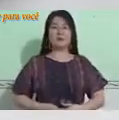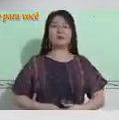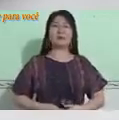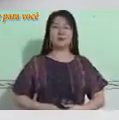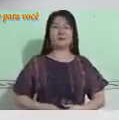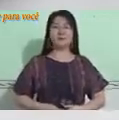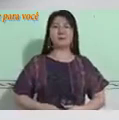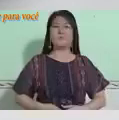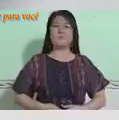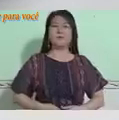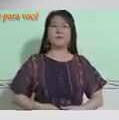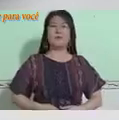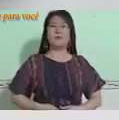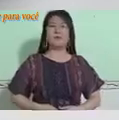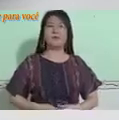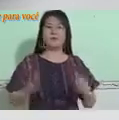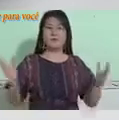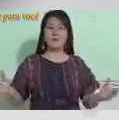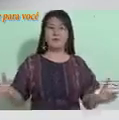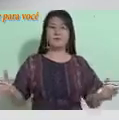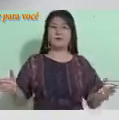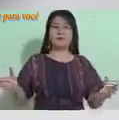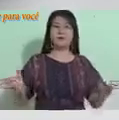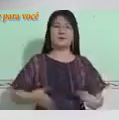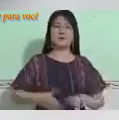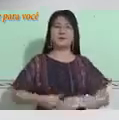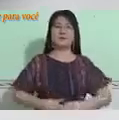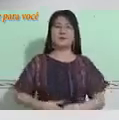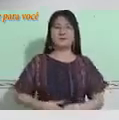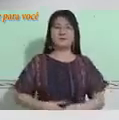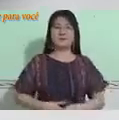aéreas livres, vírgula diminuindo a dor ou desconforto.